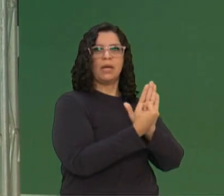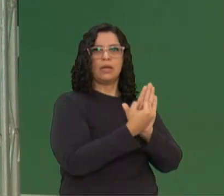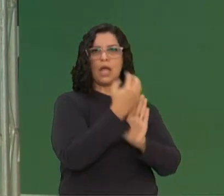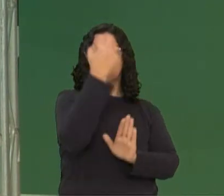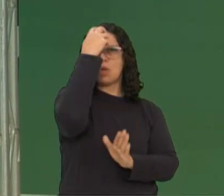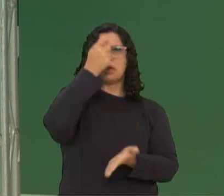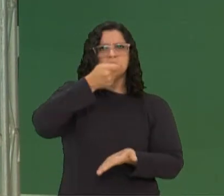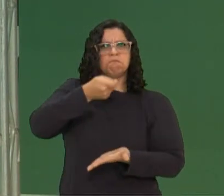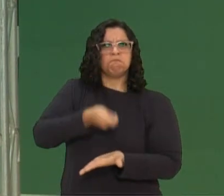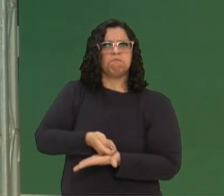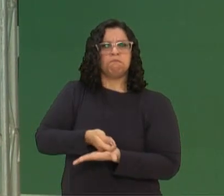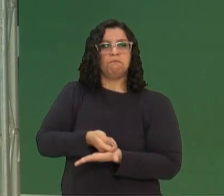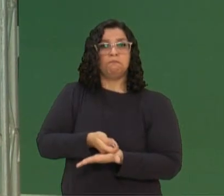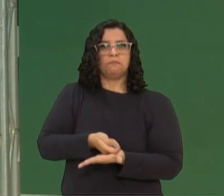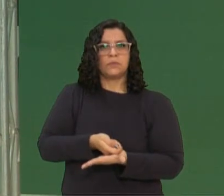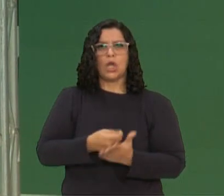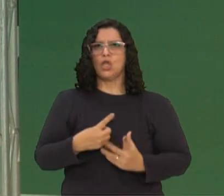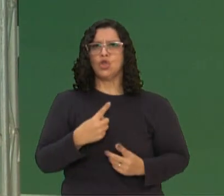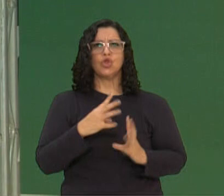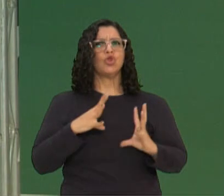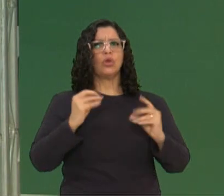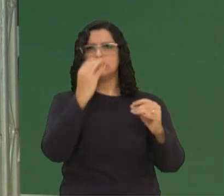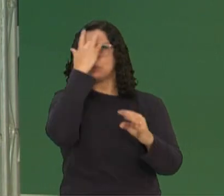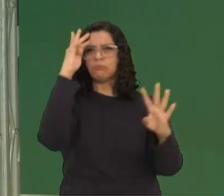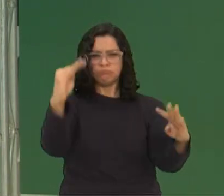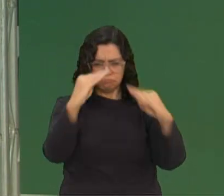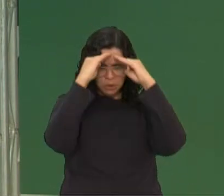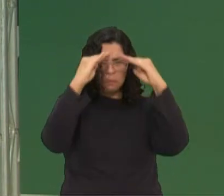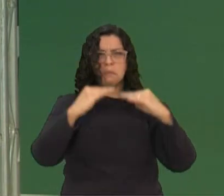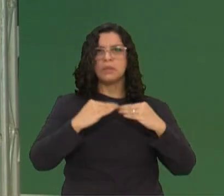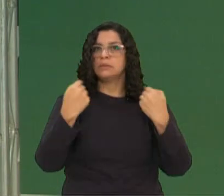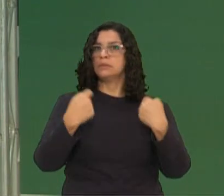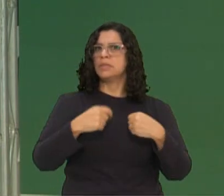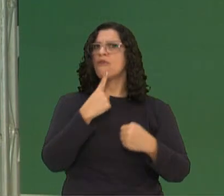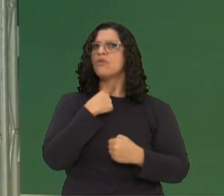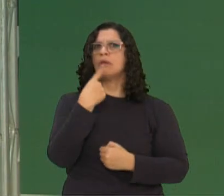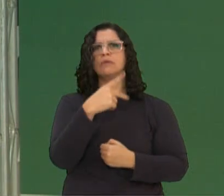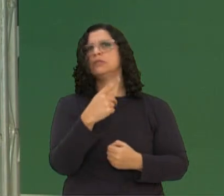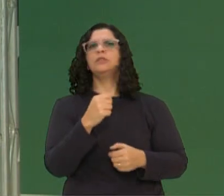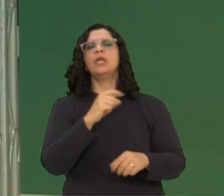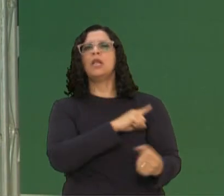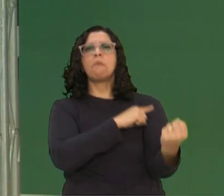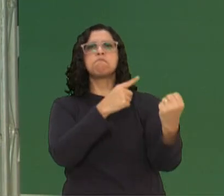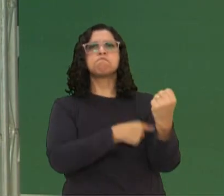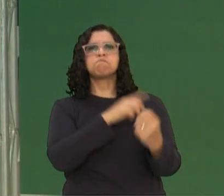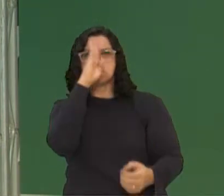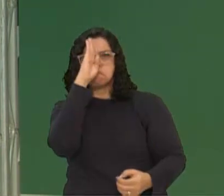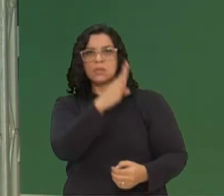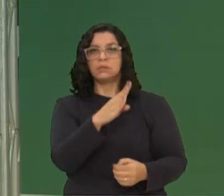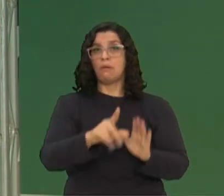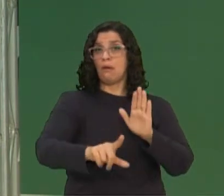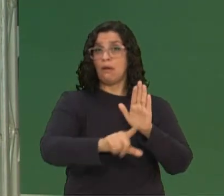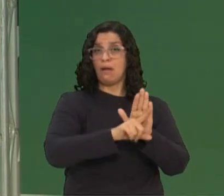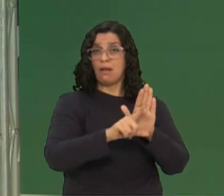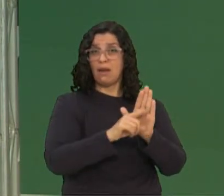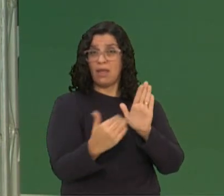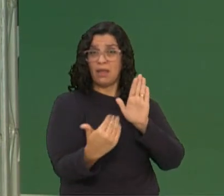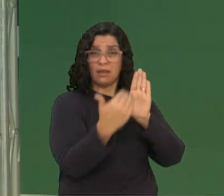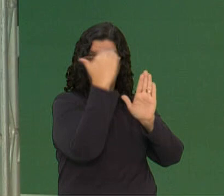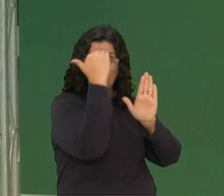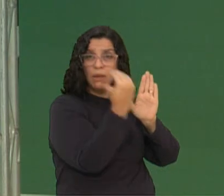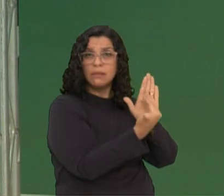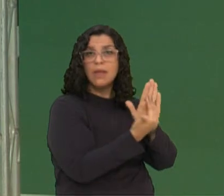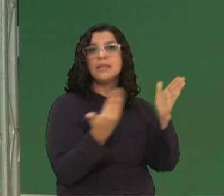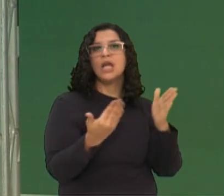absolutista. A vontade dele era tudo. Se a gente fala hoje, tem que seguir a lei, na época a gente falava, tem